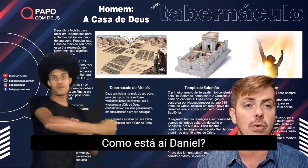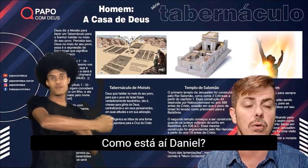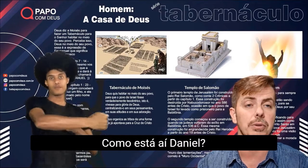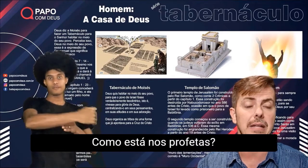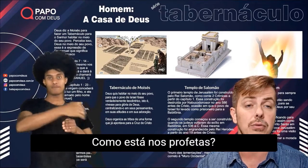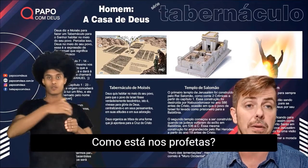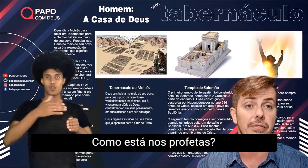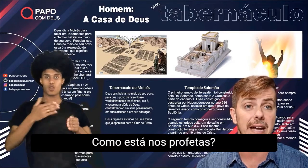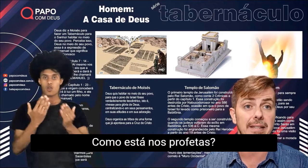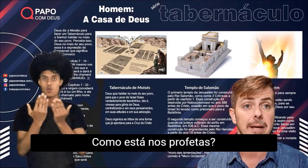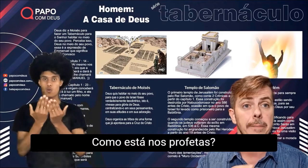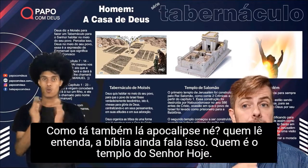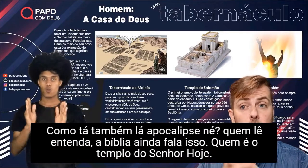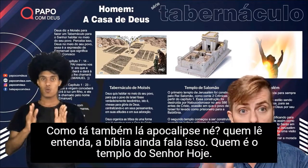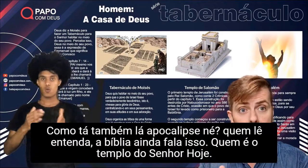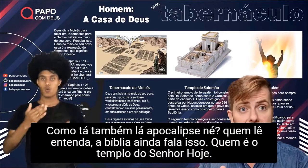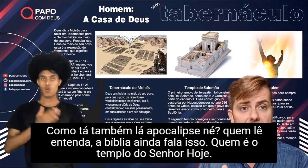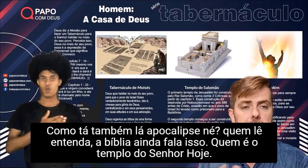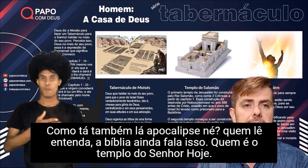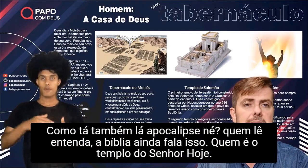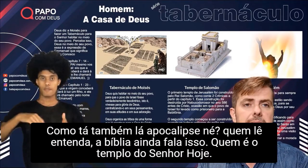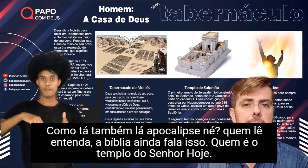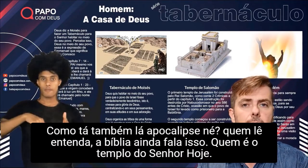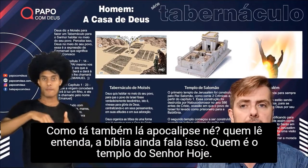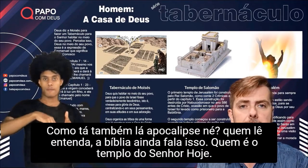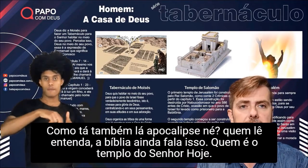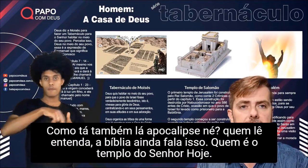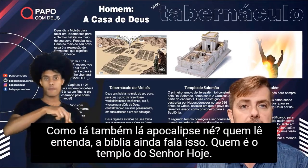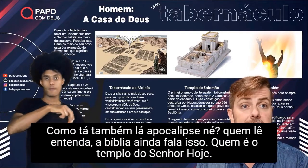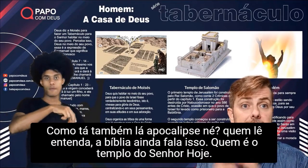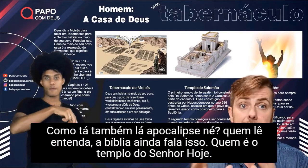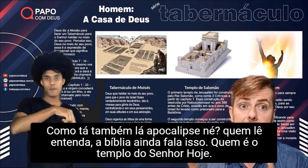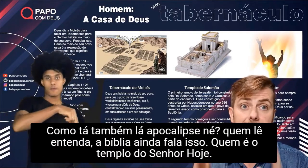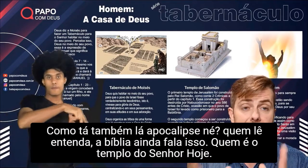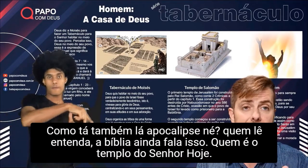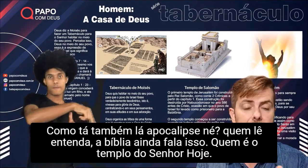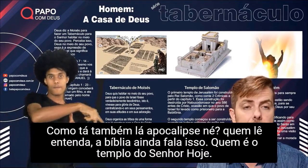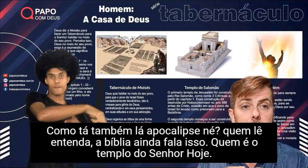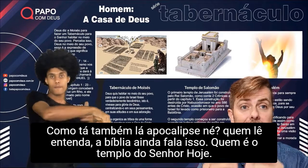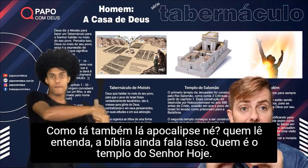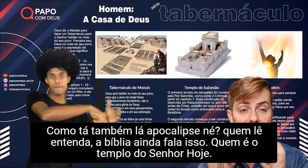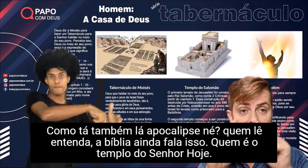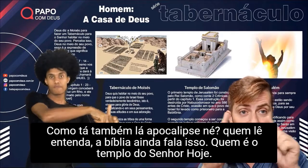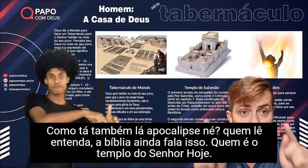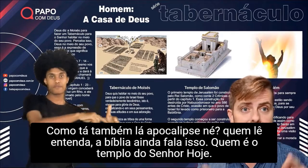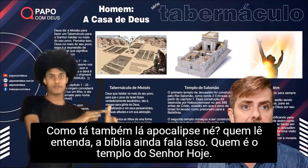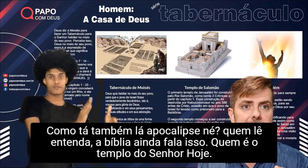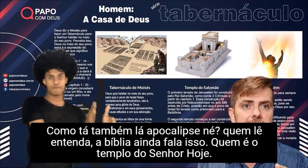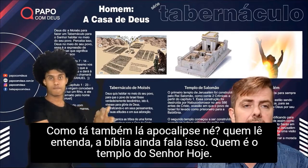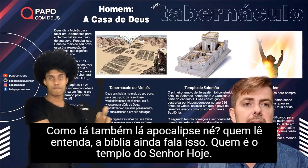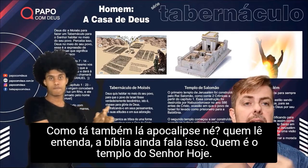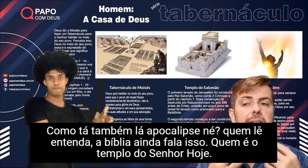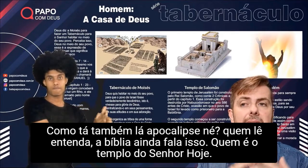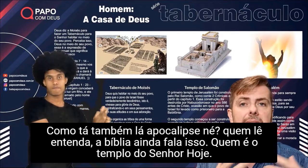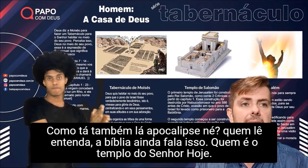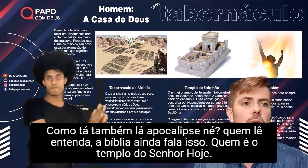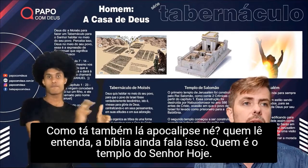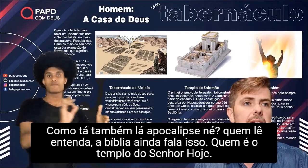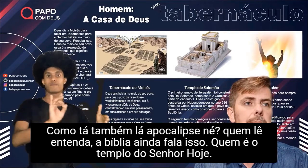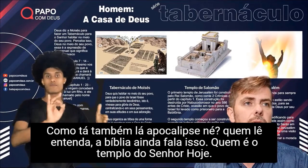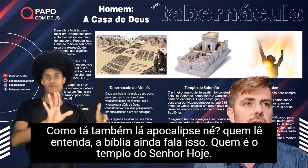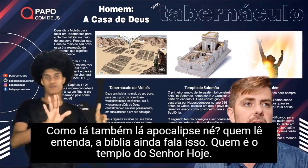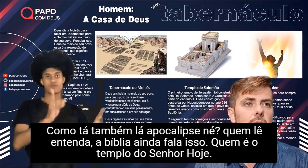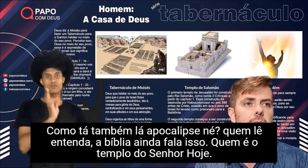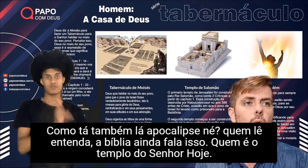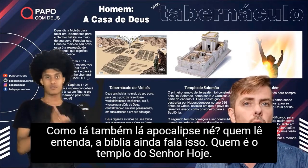em Daniel, como está nos profetas, como está também lá em Apocalipse, né? Quem lê, entenda. A Bíblia ainda fala lá, quem lê, entenda. Quem é